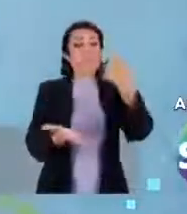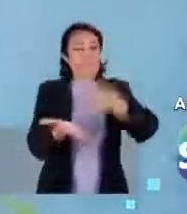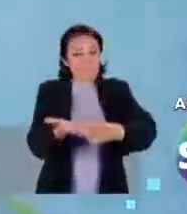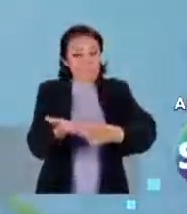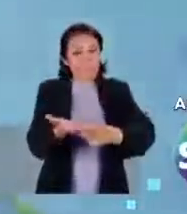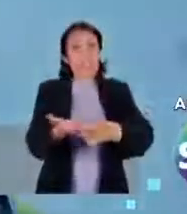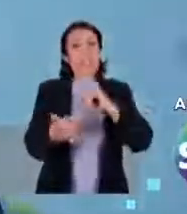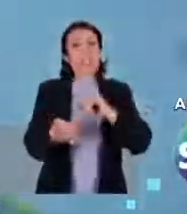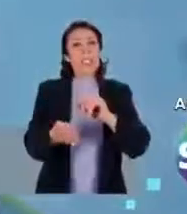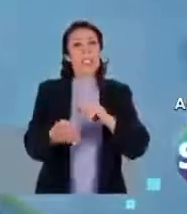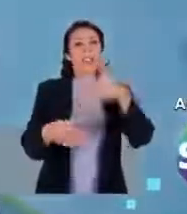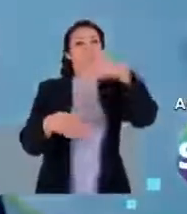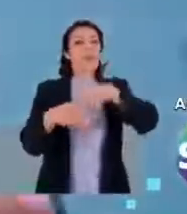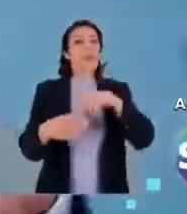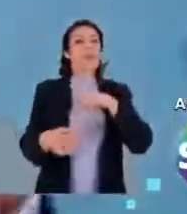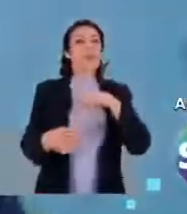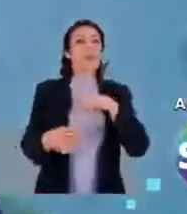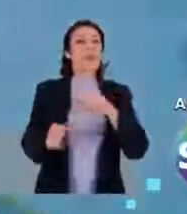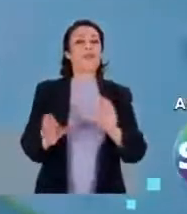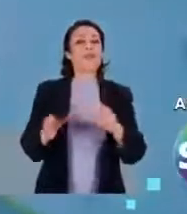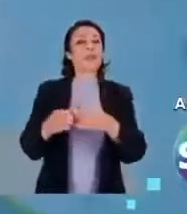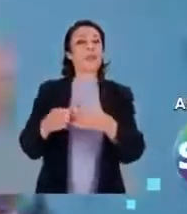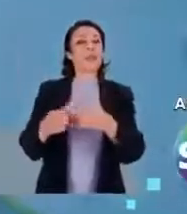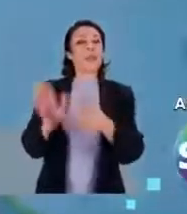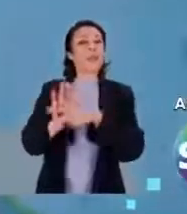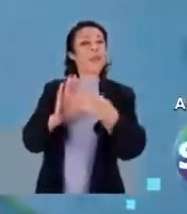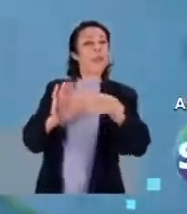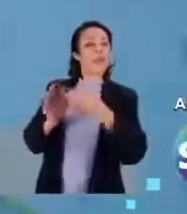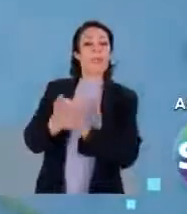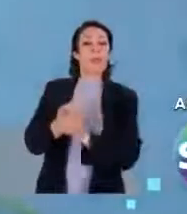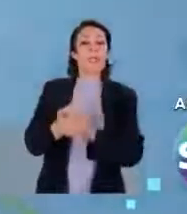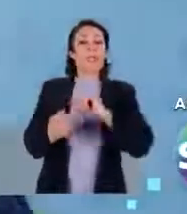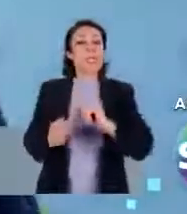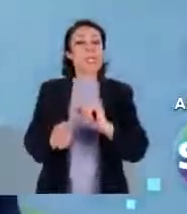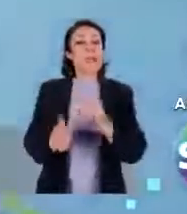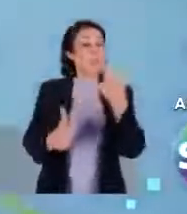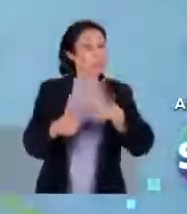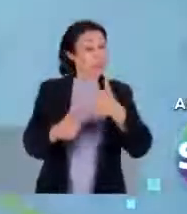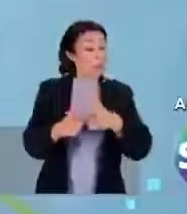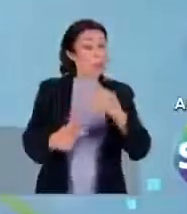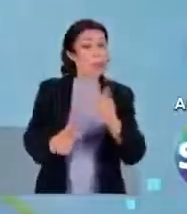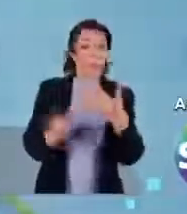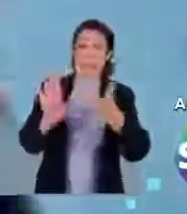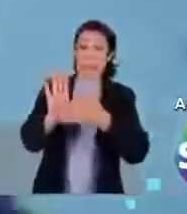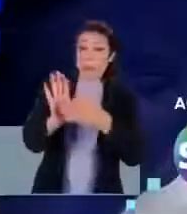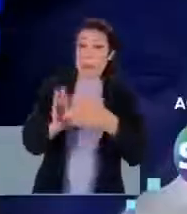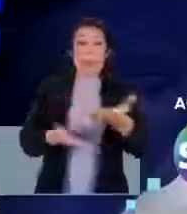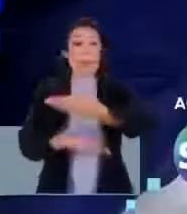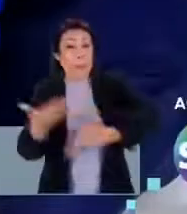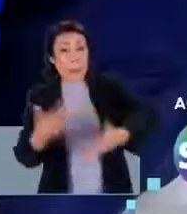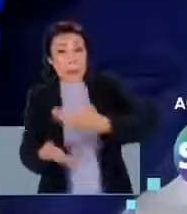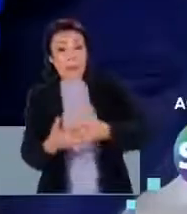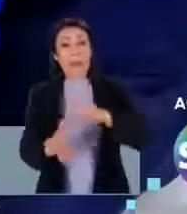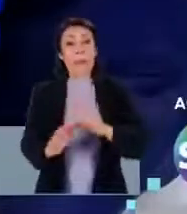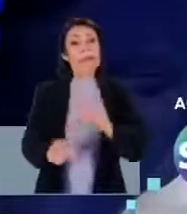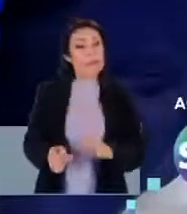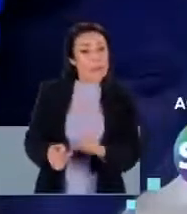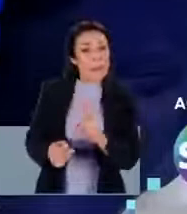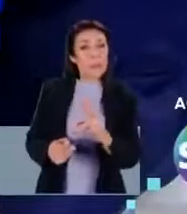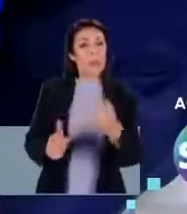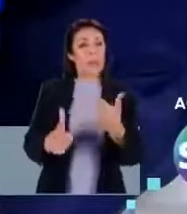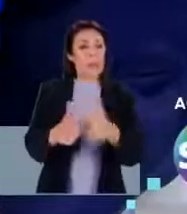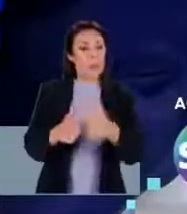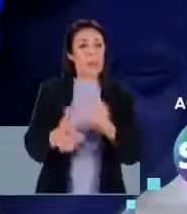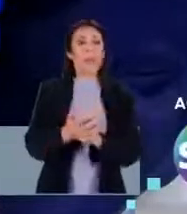passa agora é que persistiu em paz deu corte o circuito negociou propôs eh e tal e ainda assim para assistir o